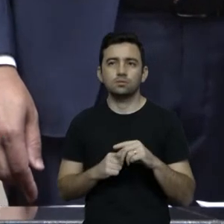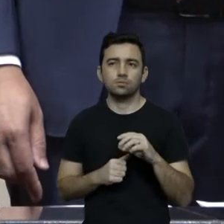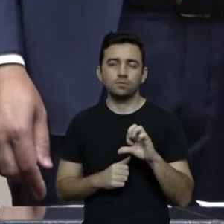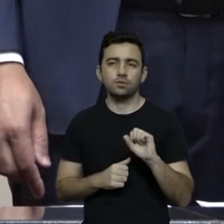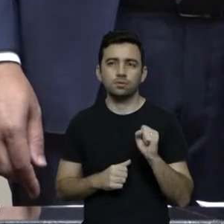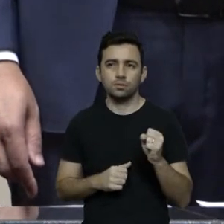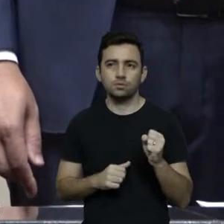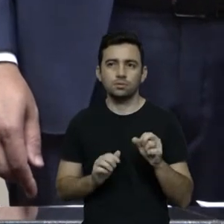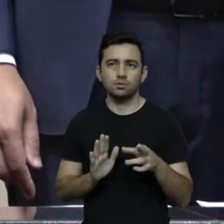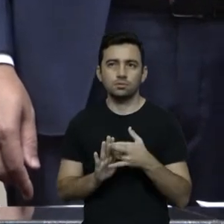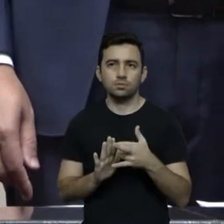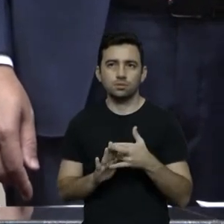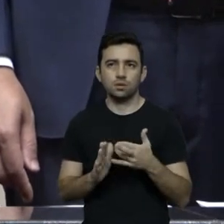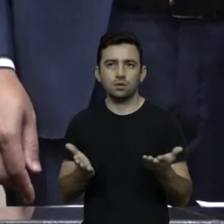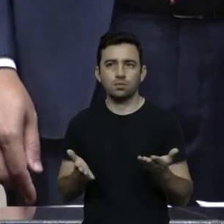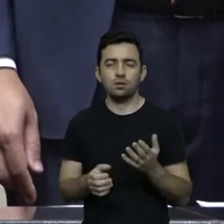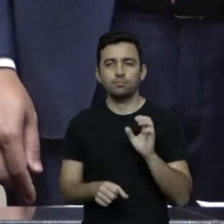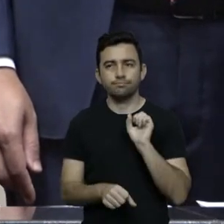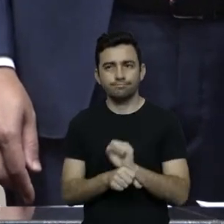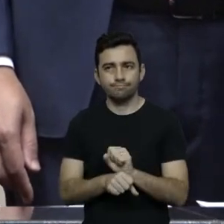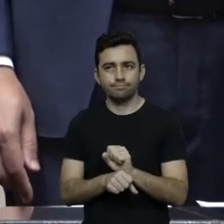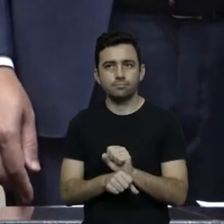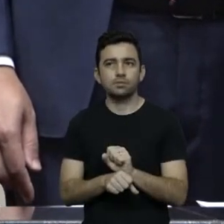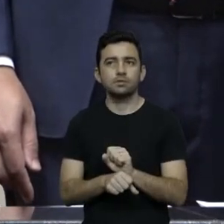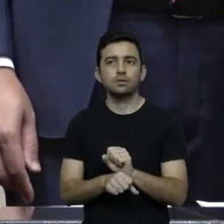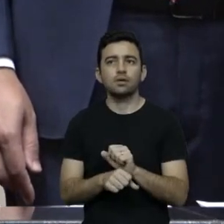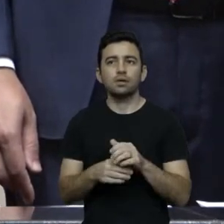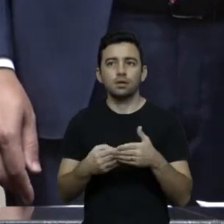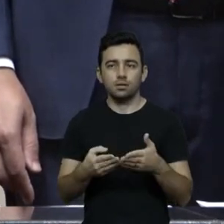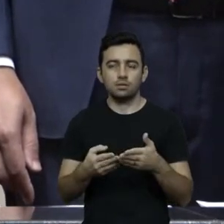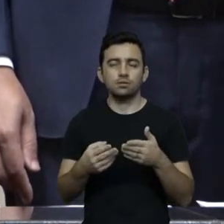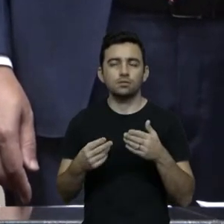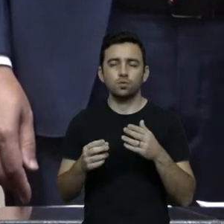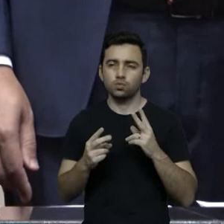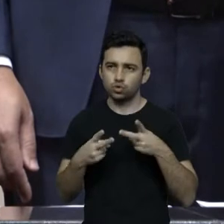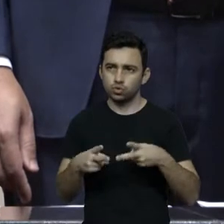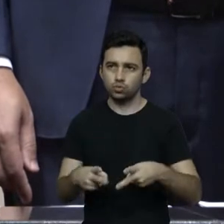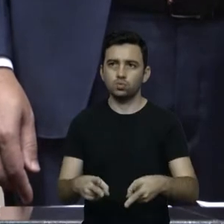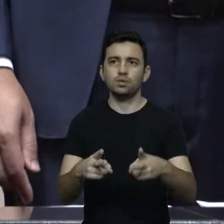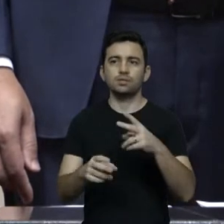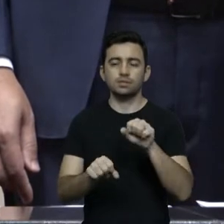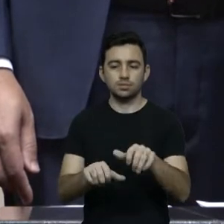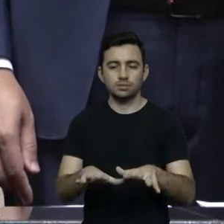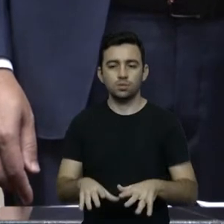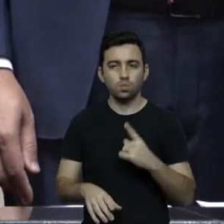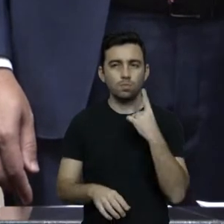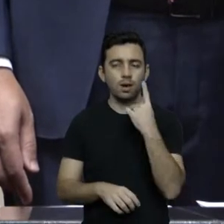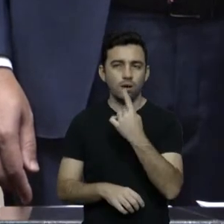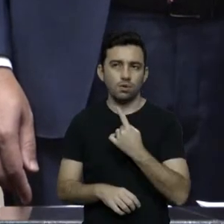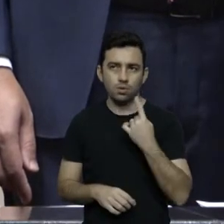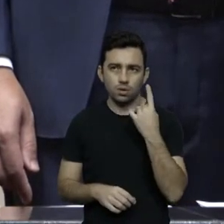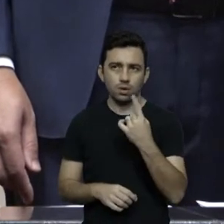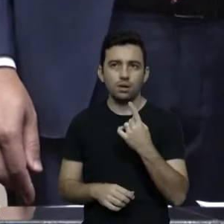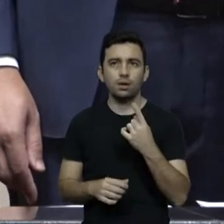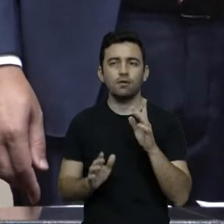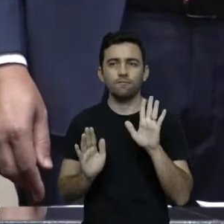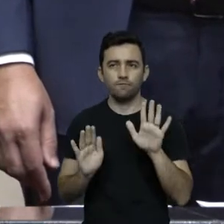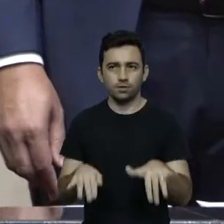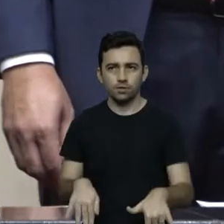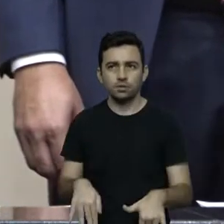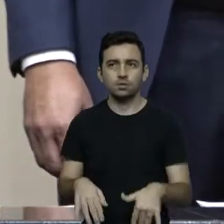Regimento Interno promulgo a presente sensor por uma hora para finalizarmos a discussão e